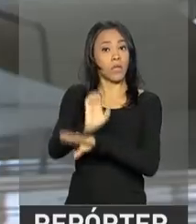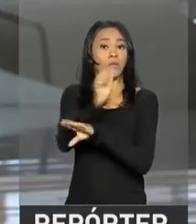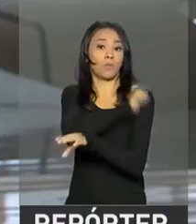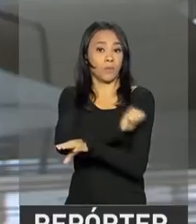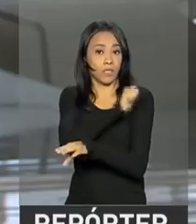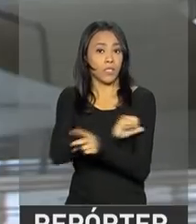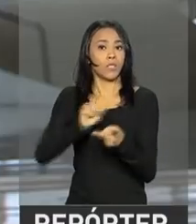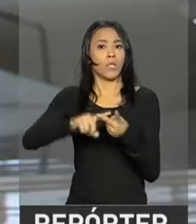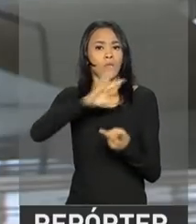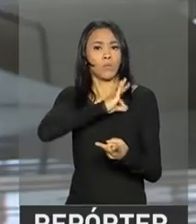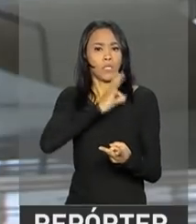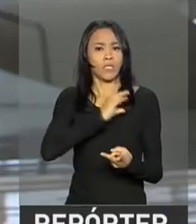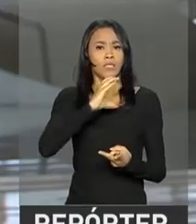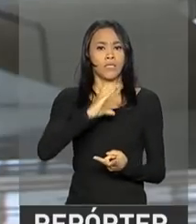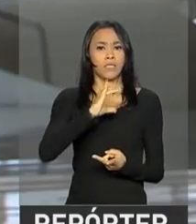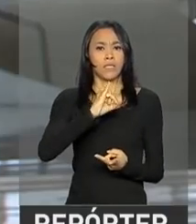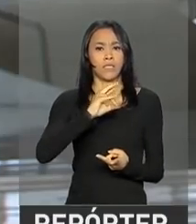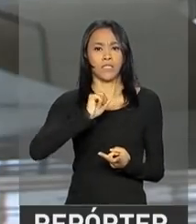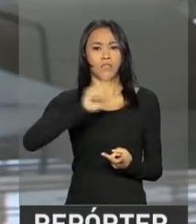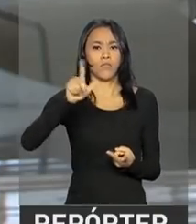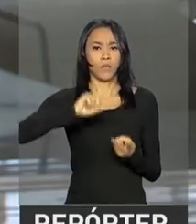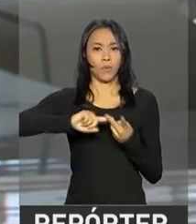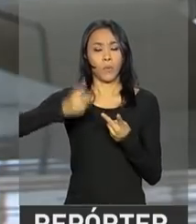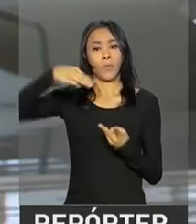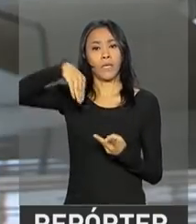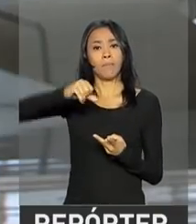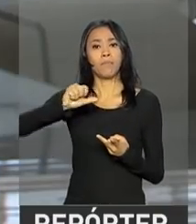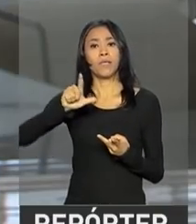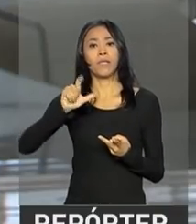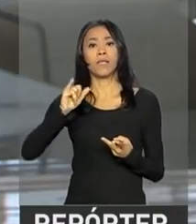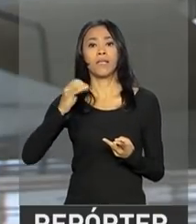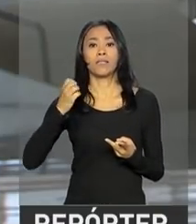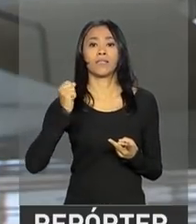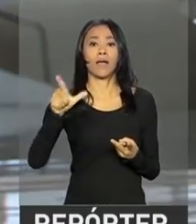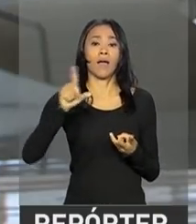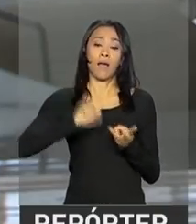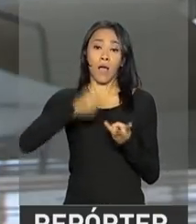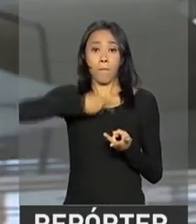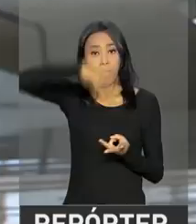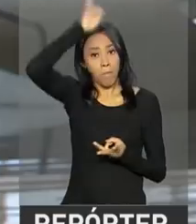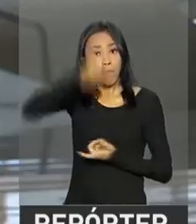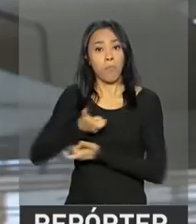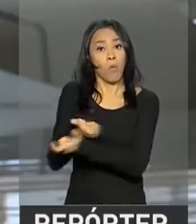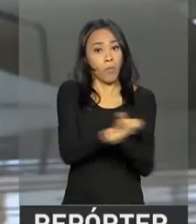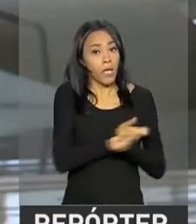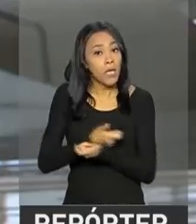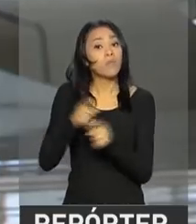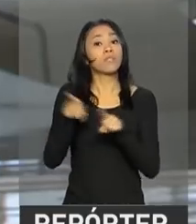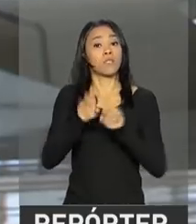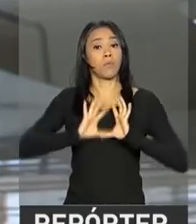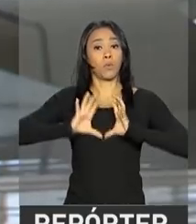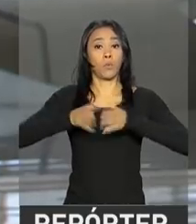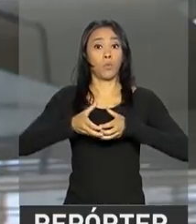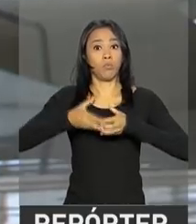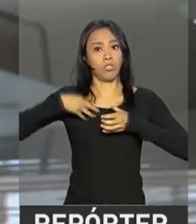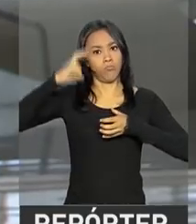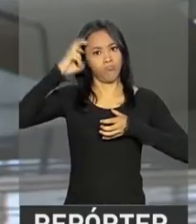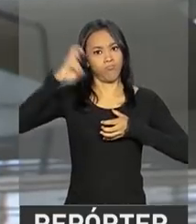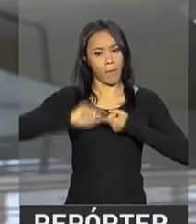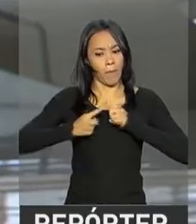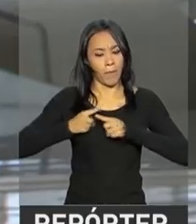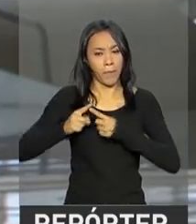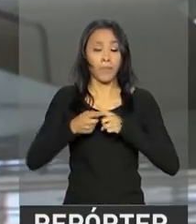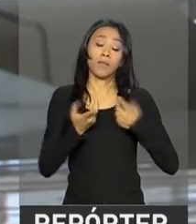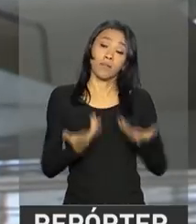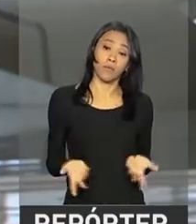sobre as polícias civil e militar e bombeiros e também na área de inteligência. Na prática,